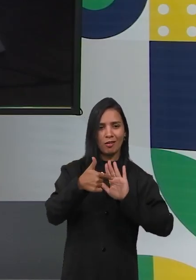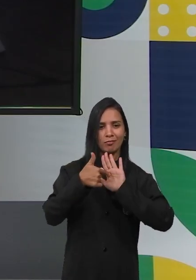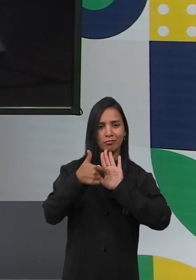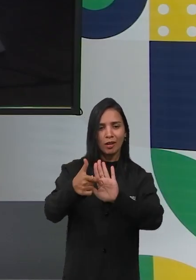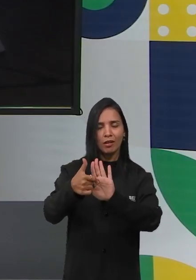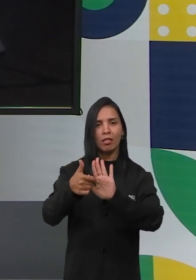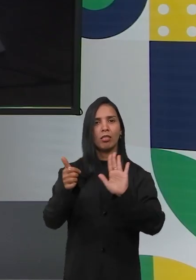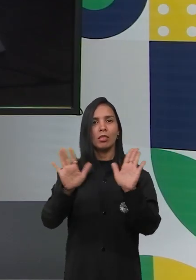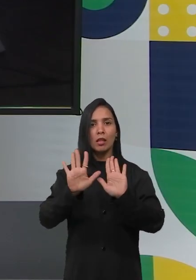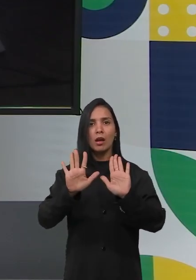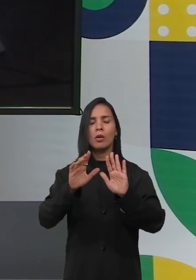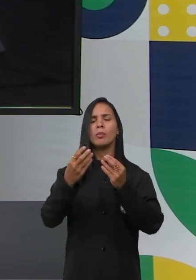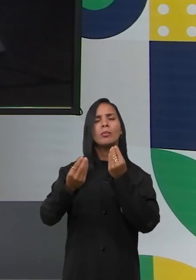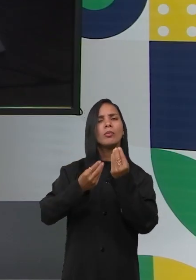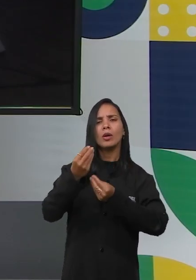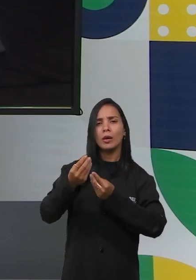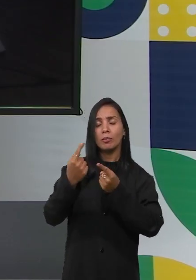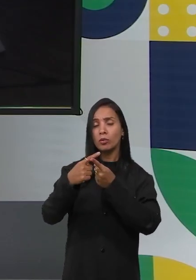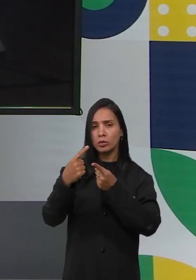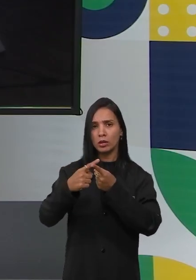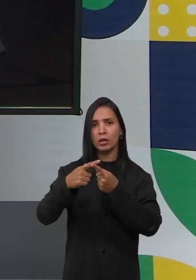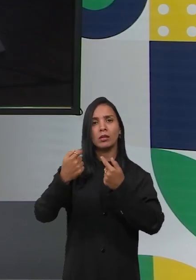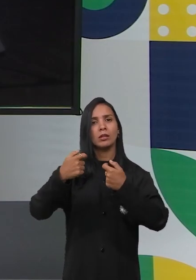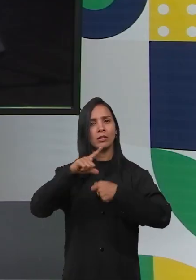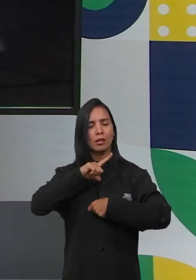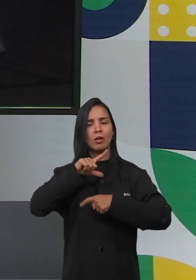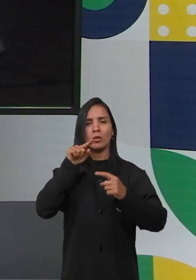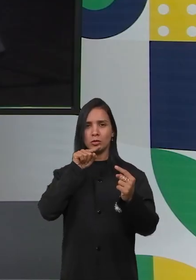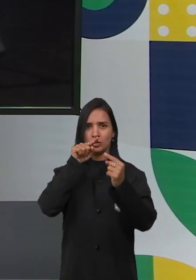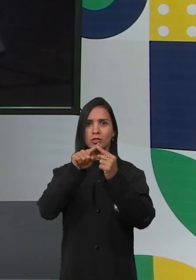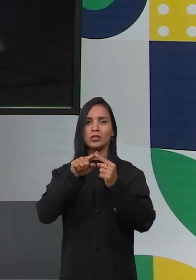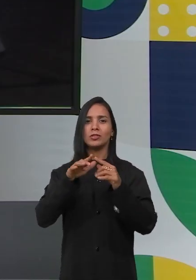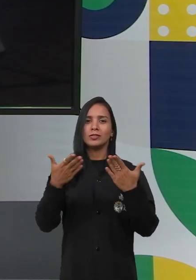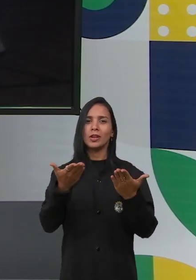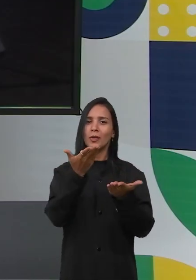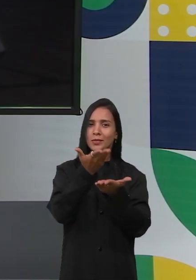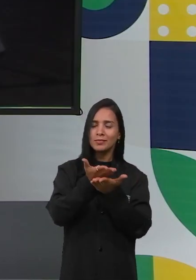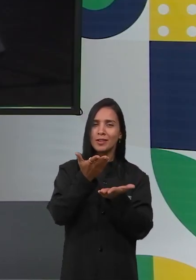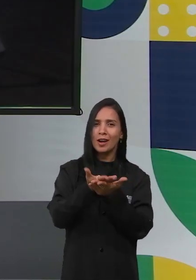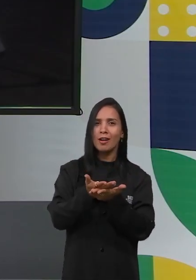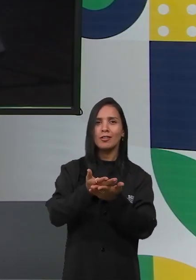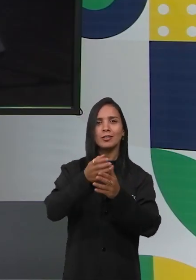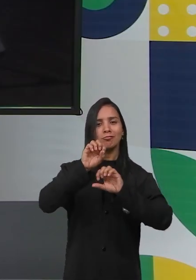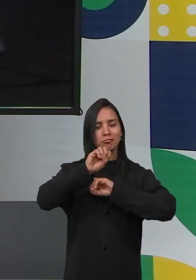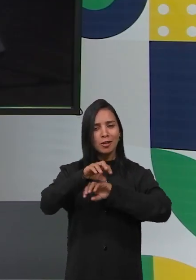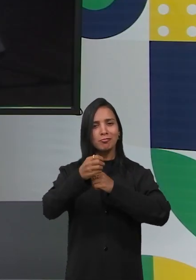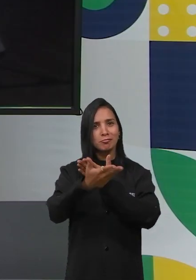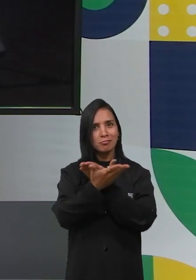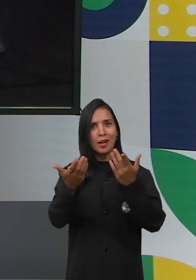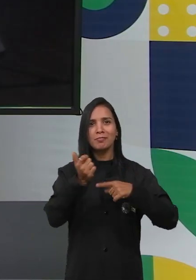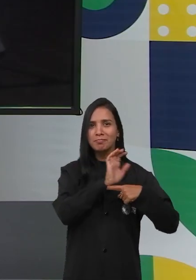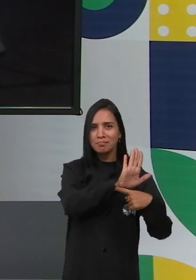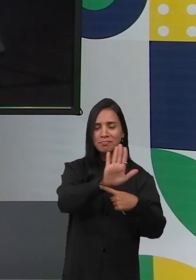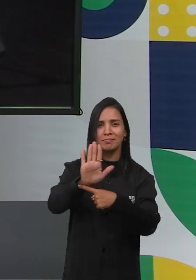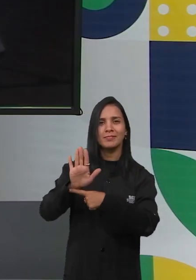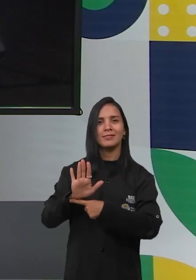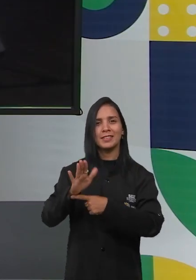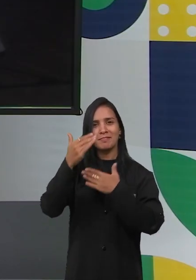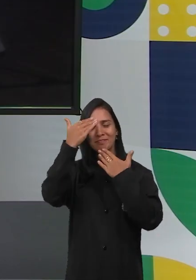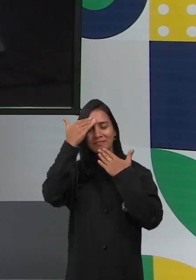cantada dessa forma, né? Então, a nossa aula deu essa parcela de contribuição para você que nos assiste.